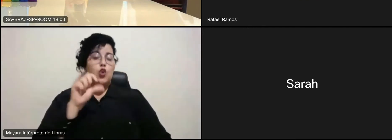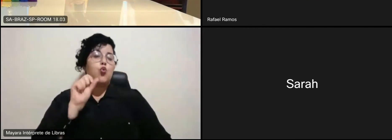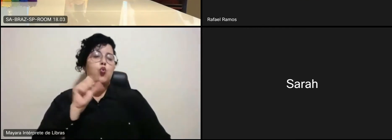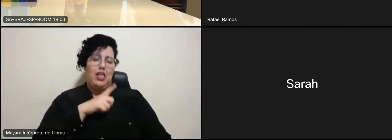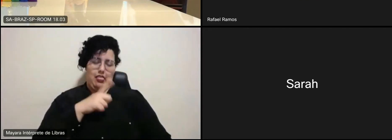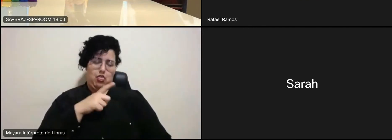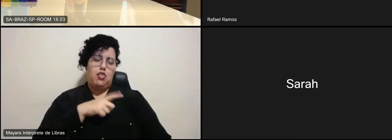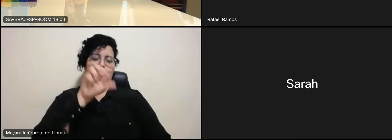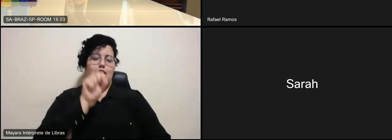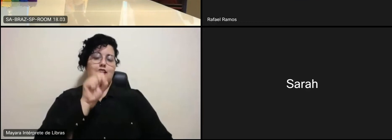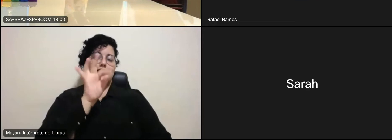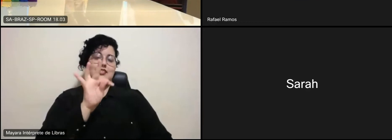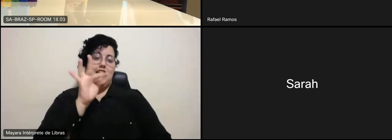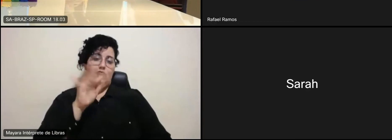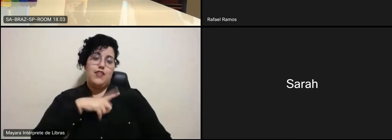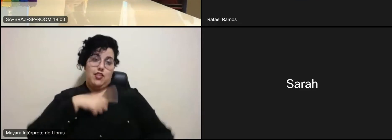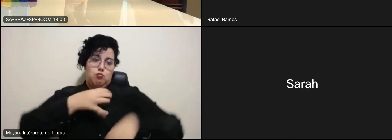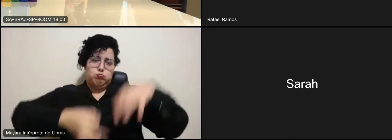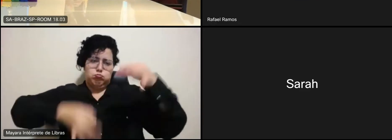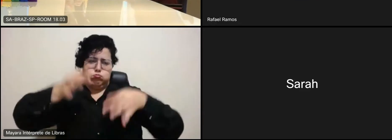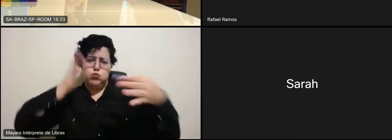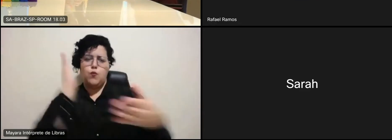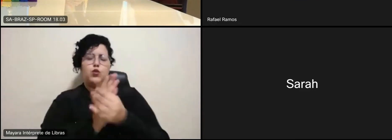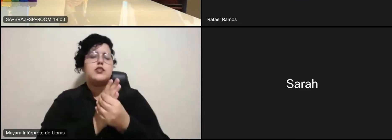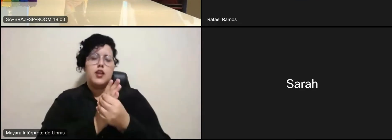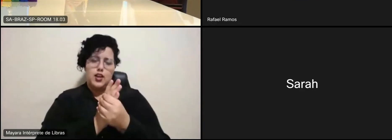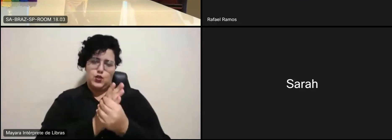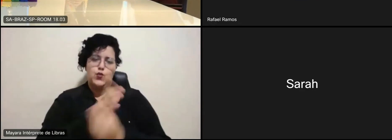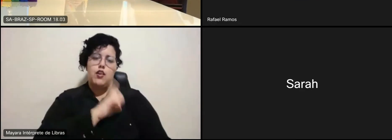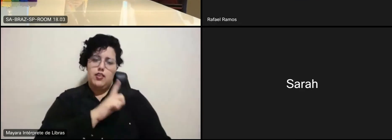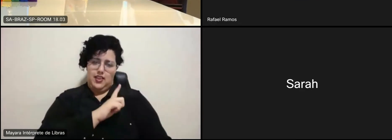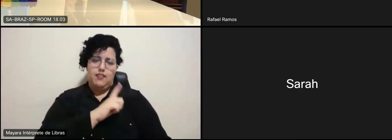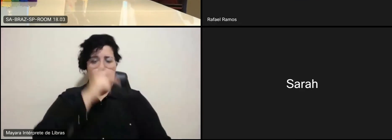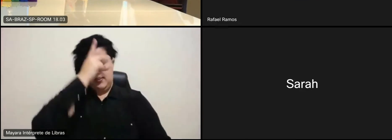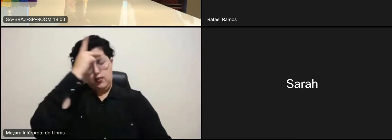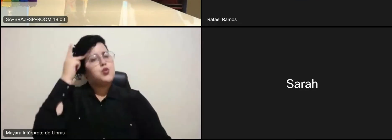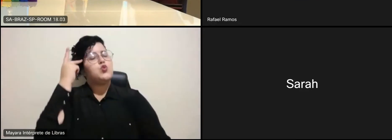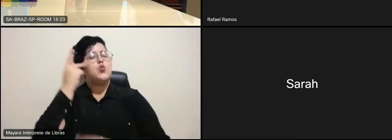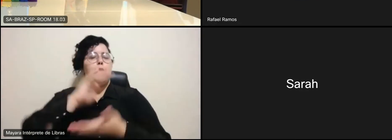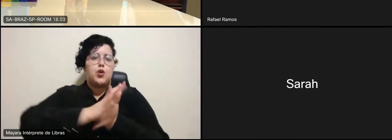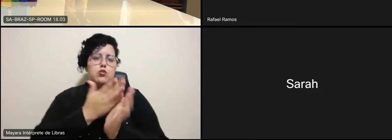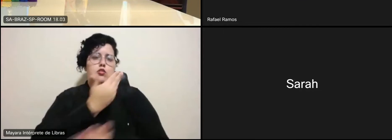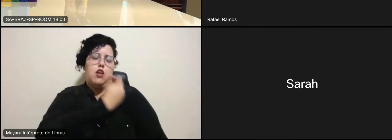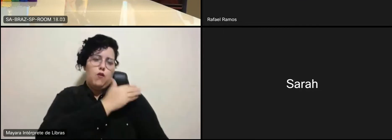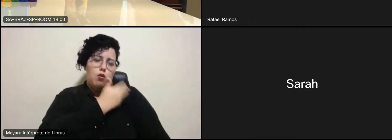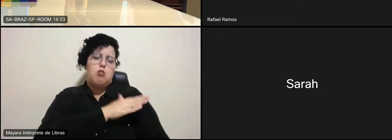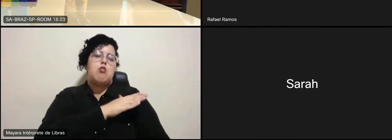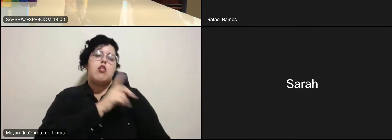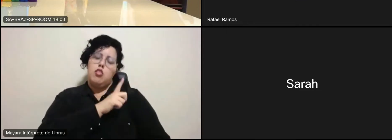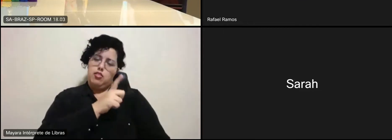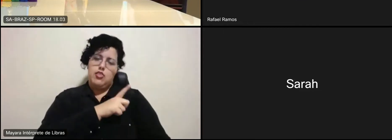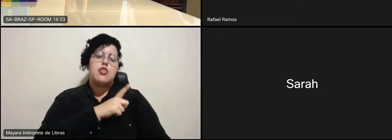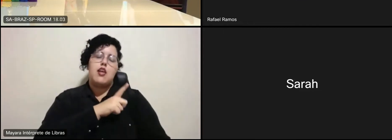ali julgou uma ação equiparando ali o crime de homofobia e transfobia ao racismo, né? E